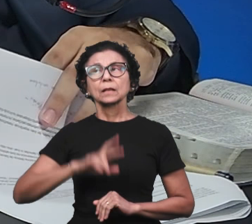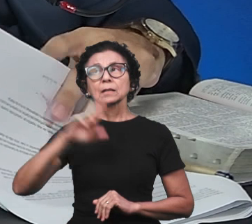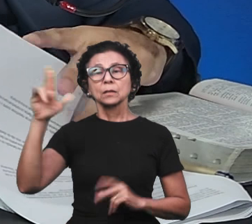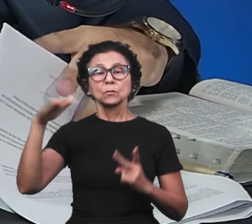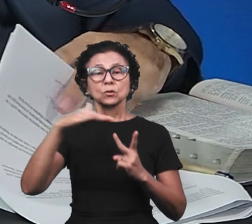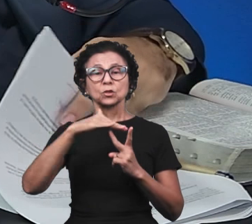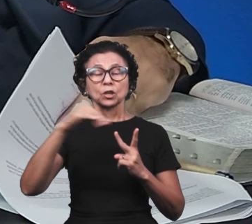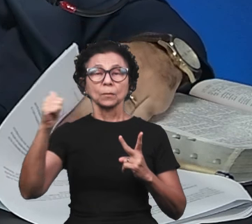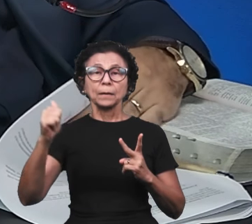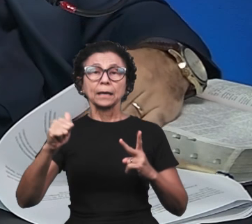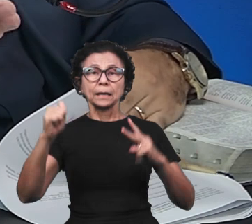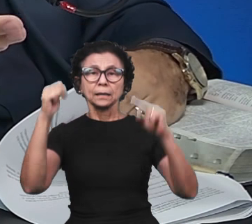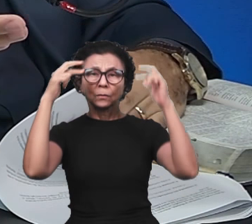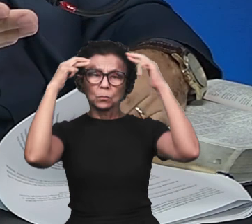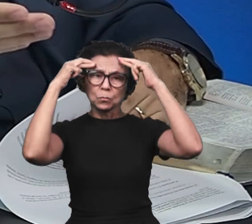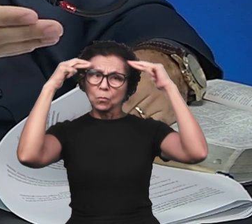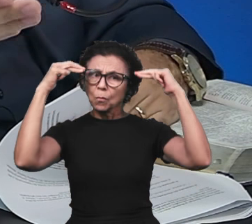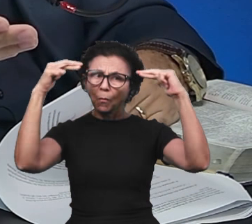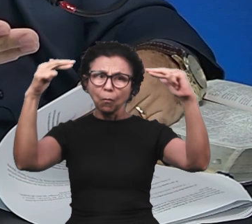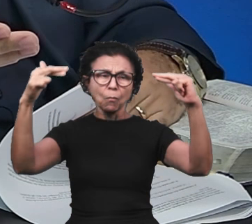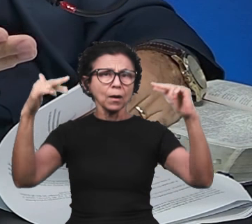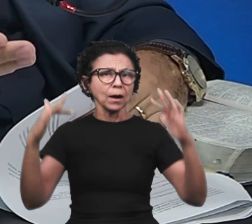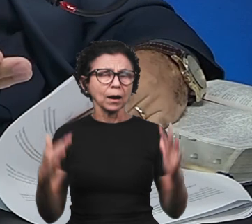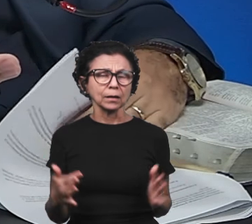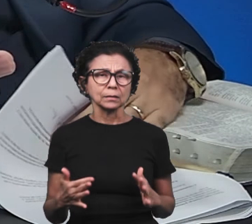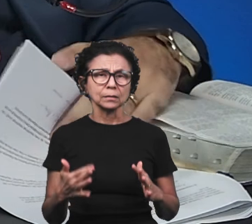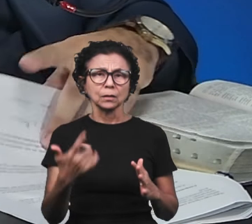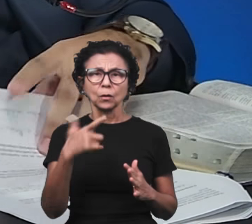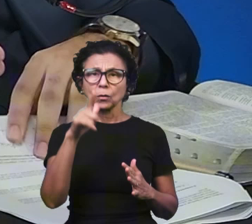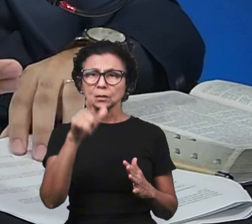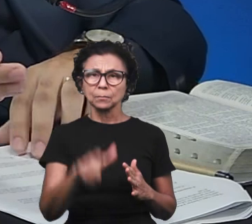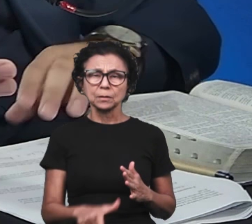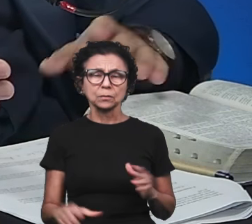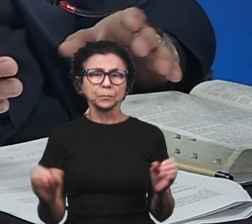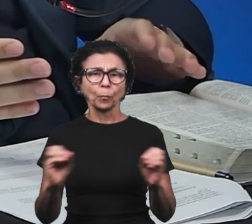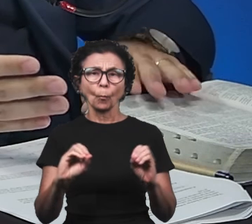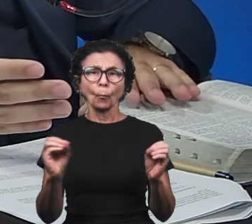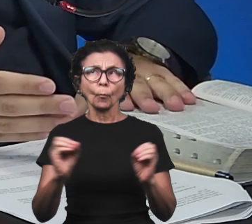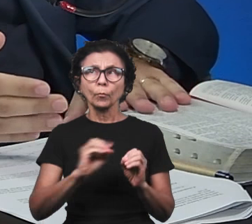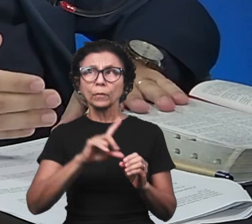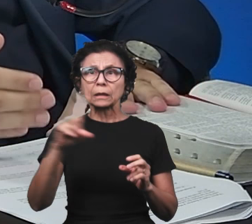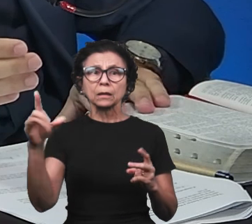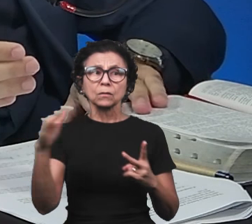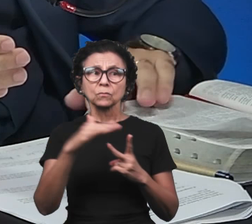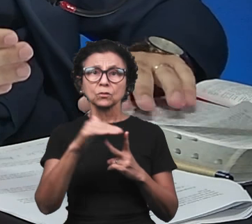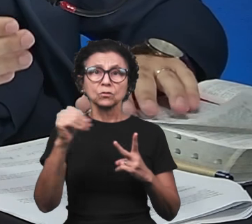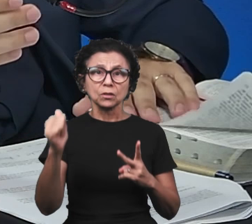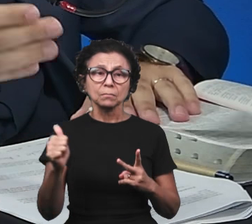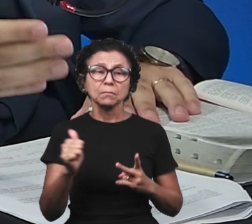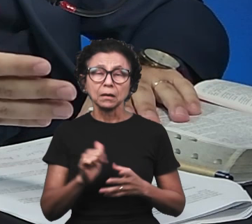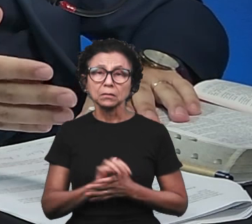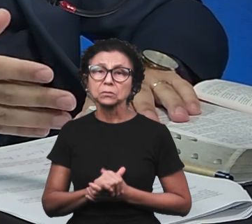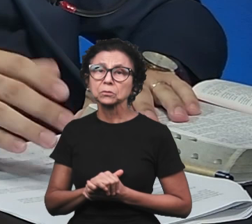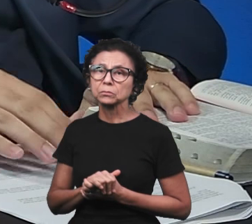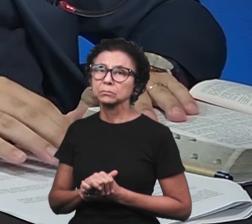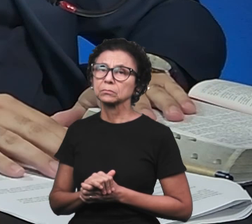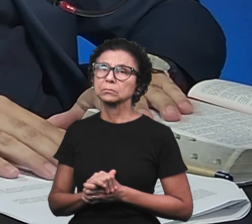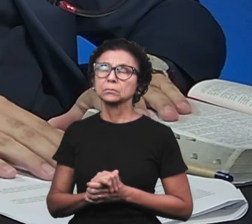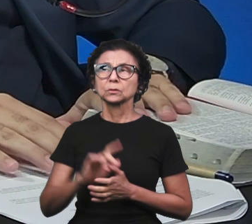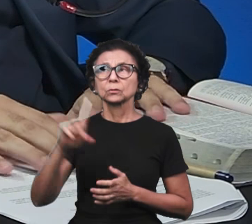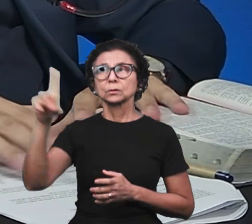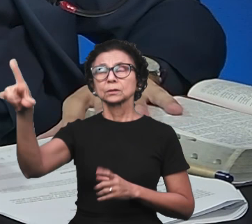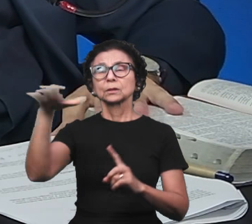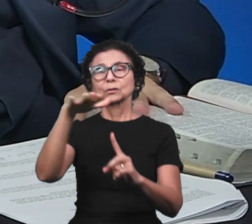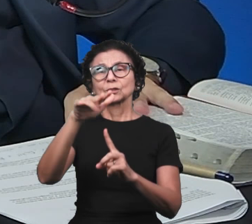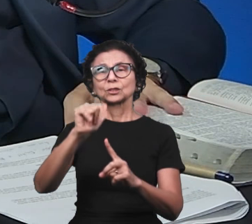palavra diz que ninguém tem para si essa honra, senão que é chamado por Deus como Arão. Ser chamado por Deus é uma honra,